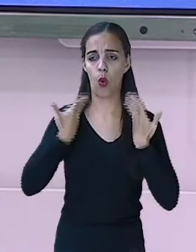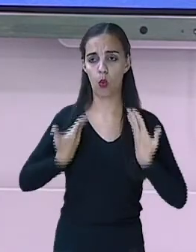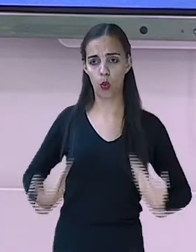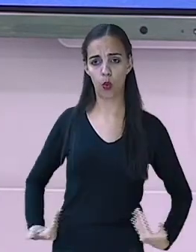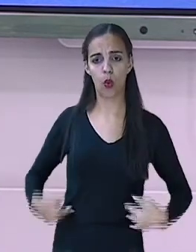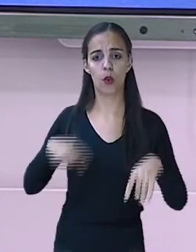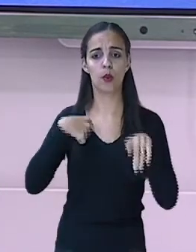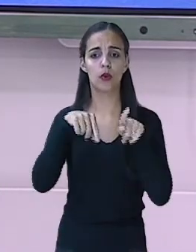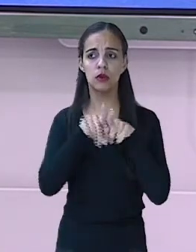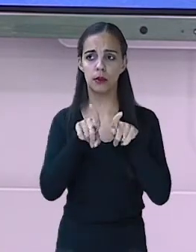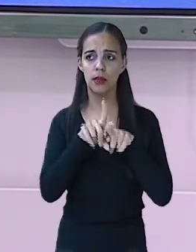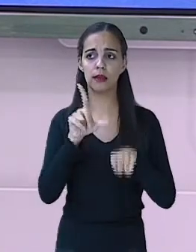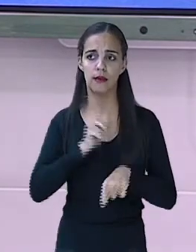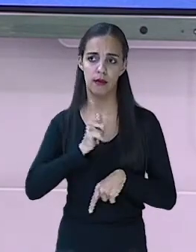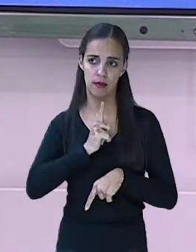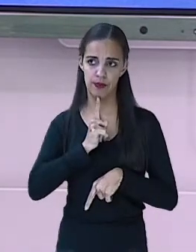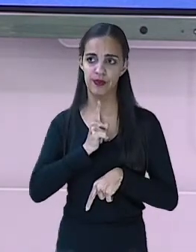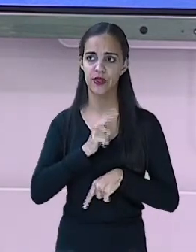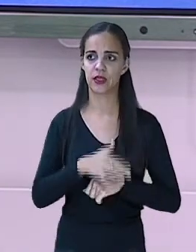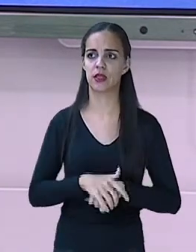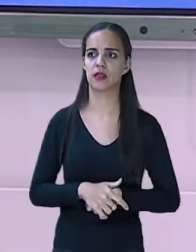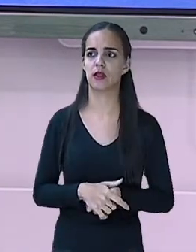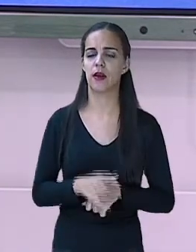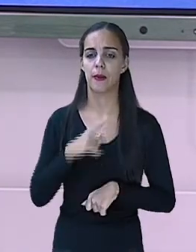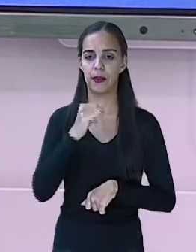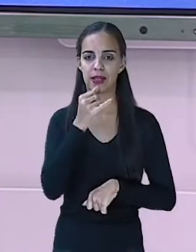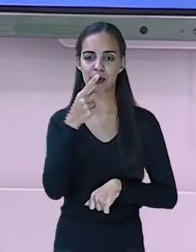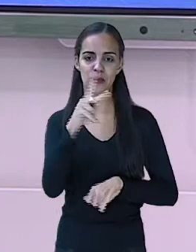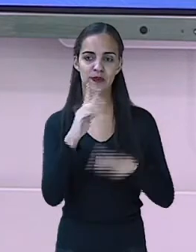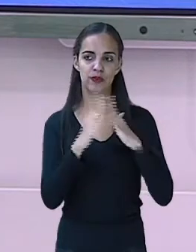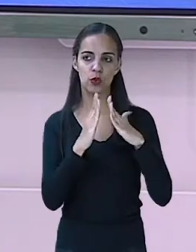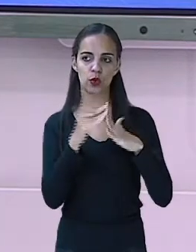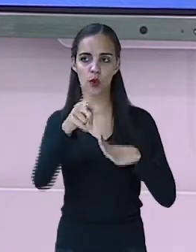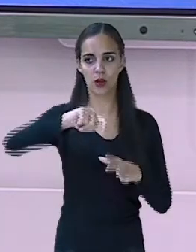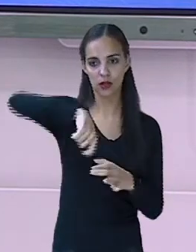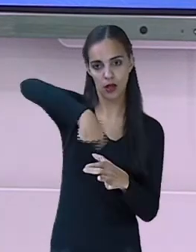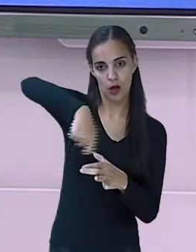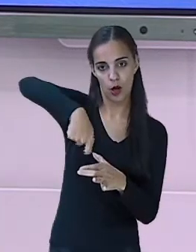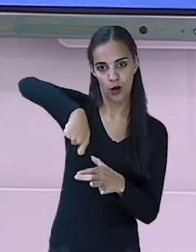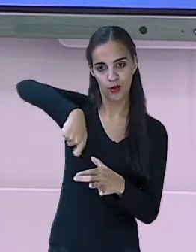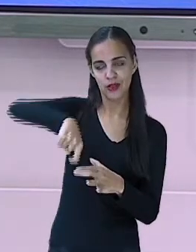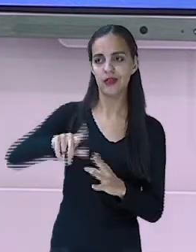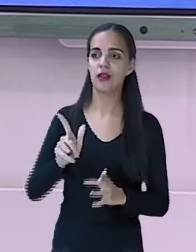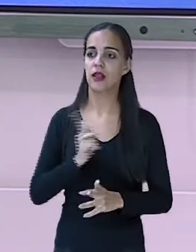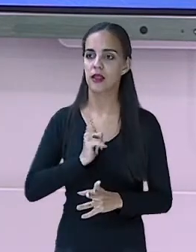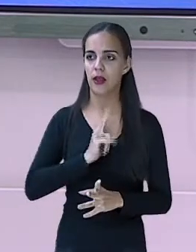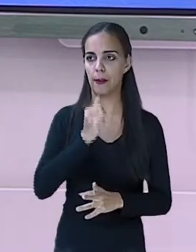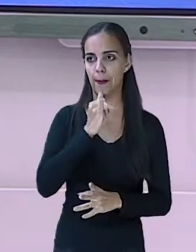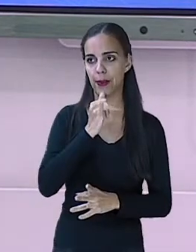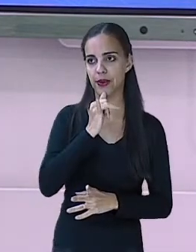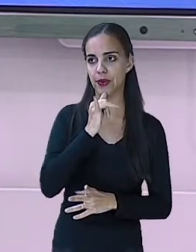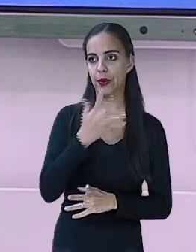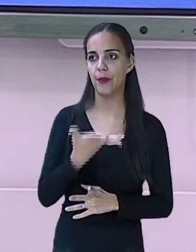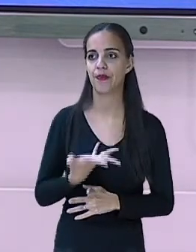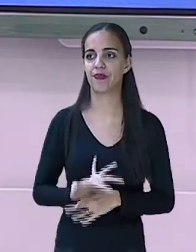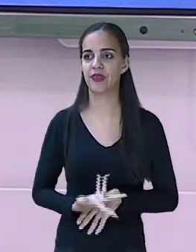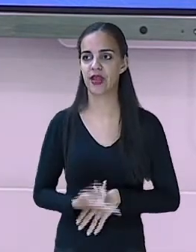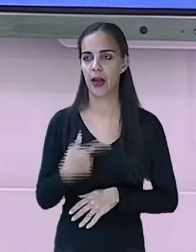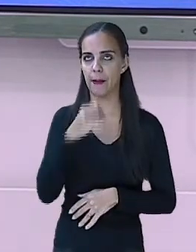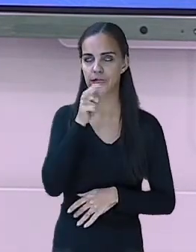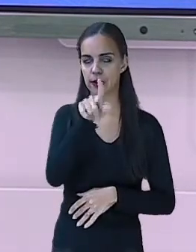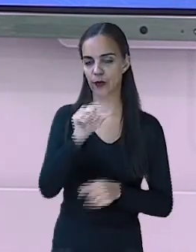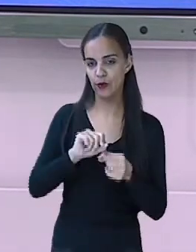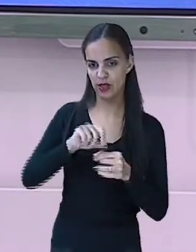corpo no seu organismo na cozinha da sua casa não é quando vai